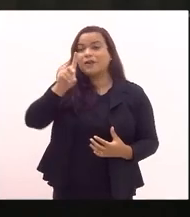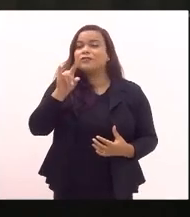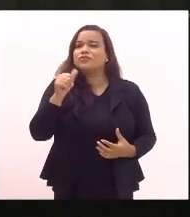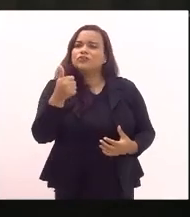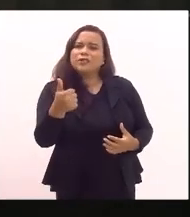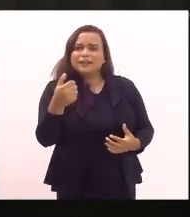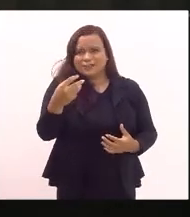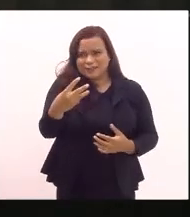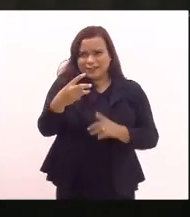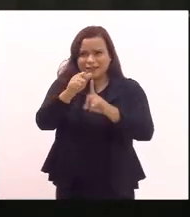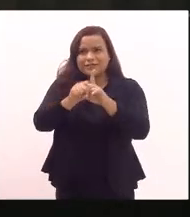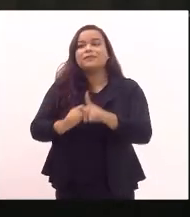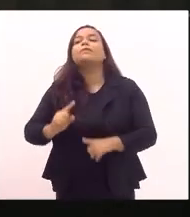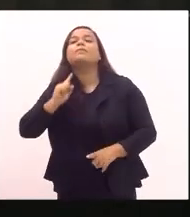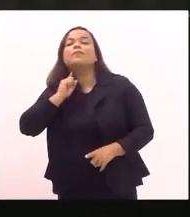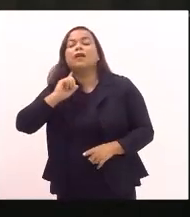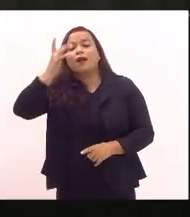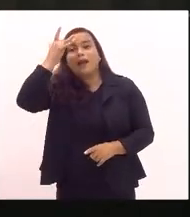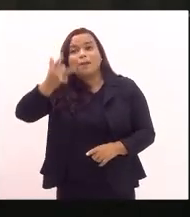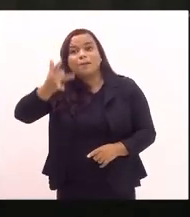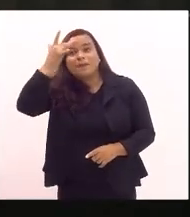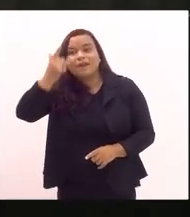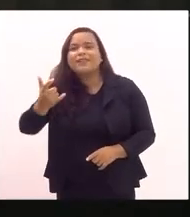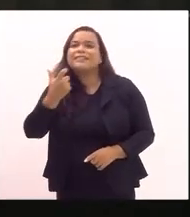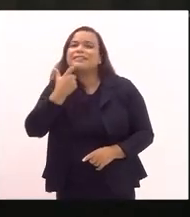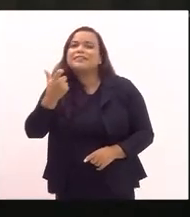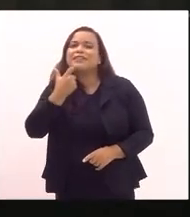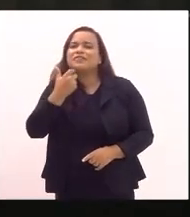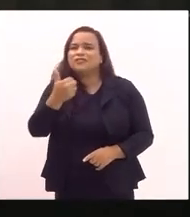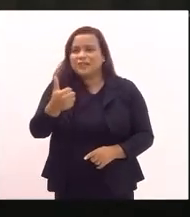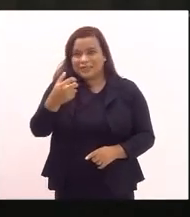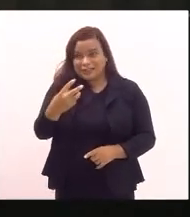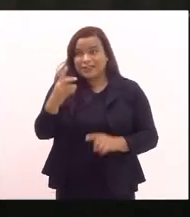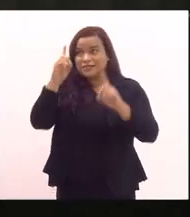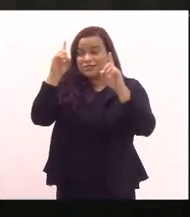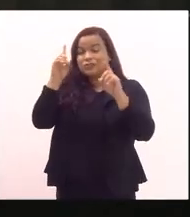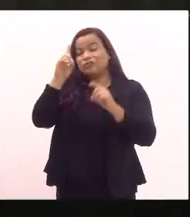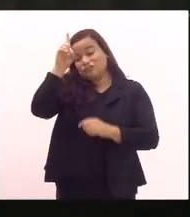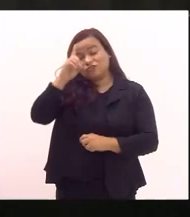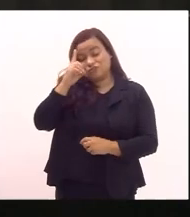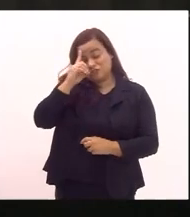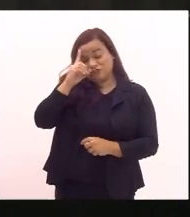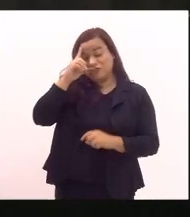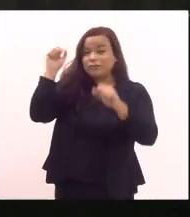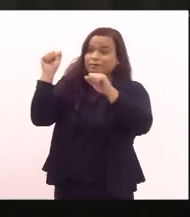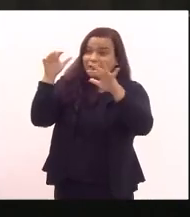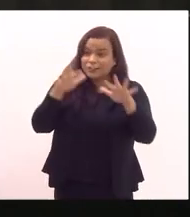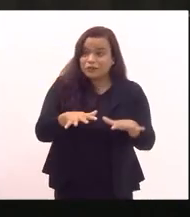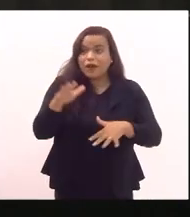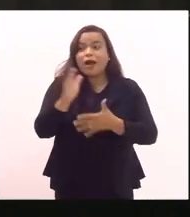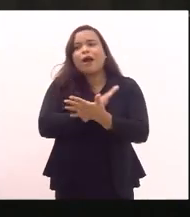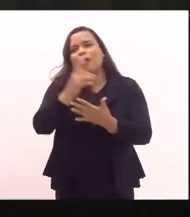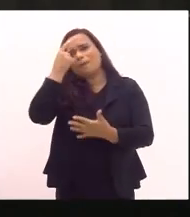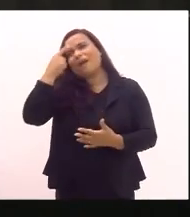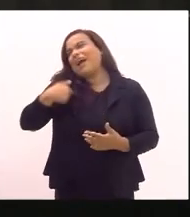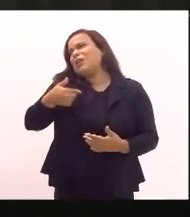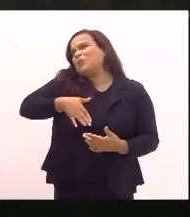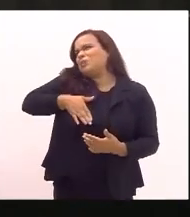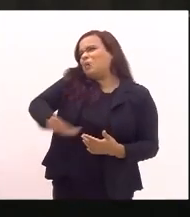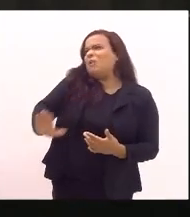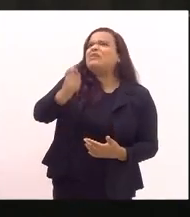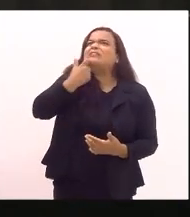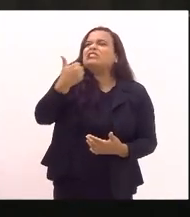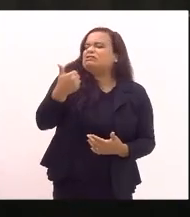Treze de Maio amanhã sexta-feira treze um dia abençoado né tia Ju tem gente que não gosta da sexta-feira treze